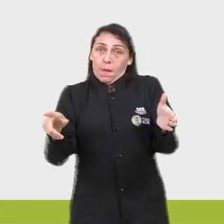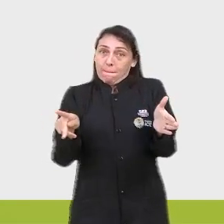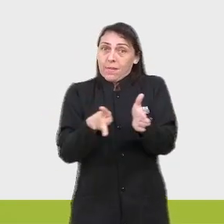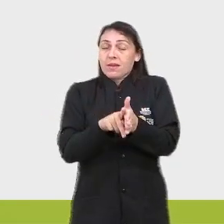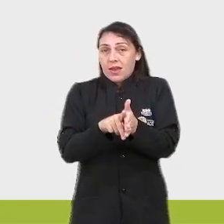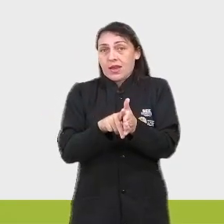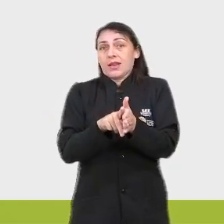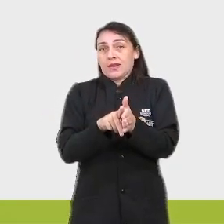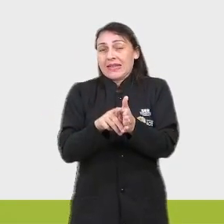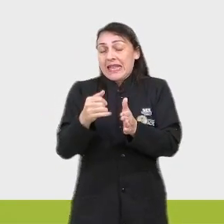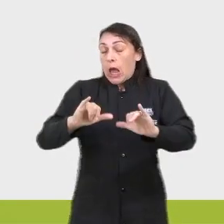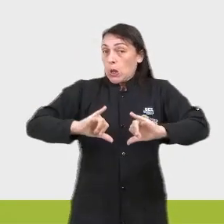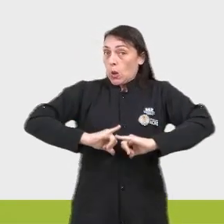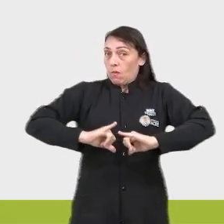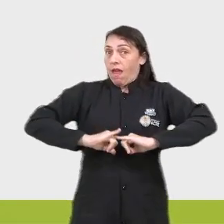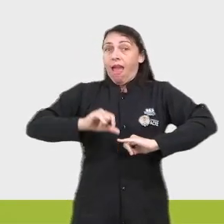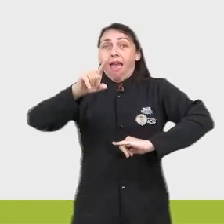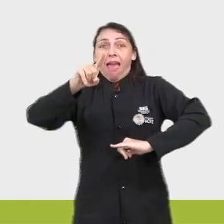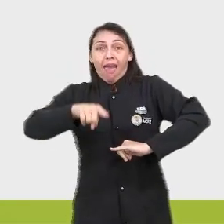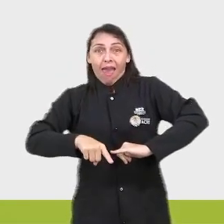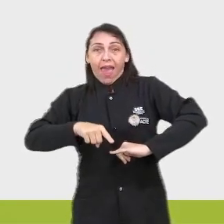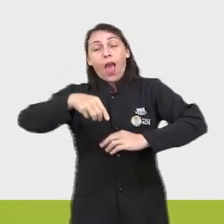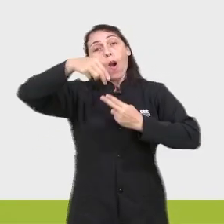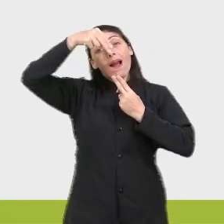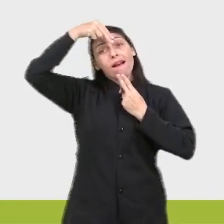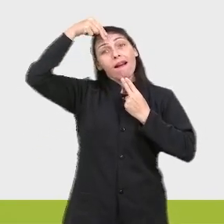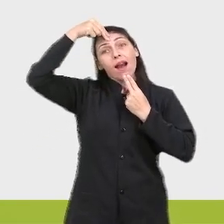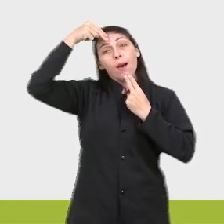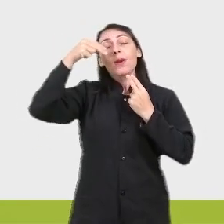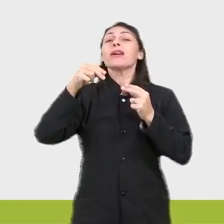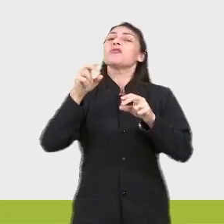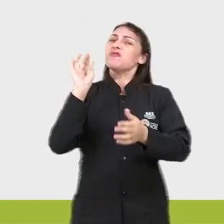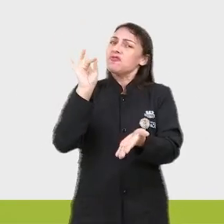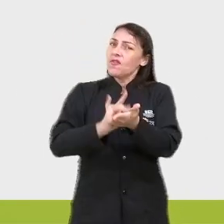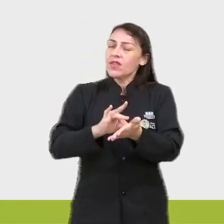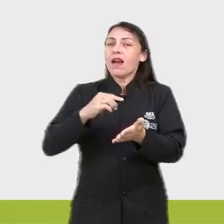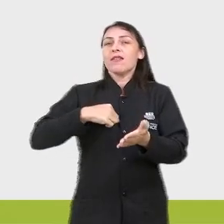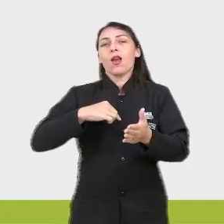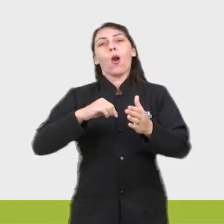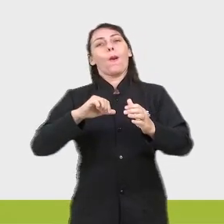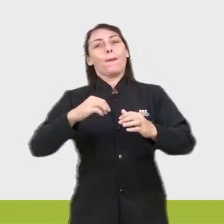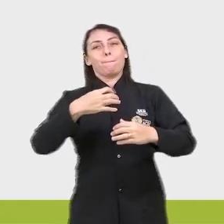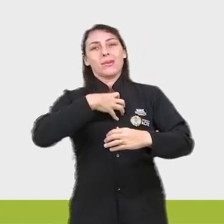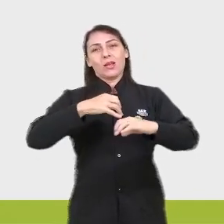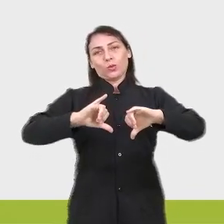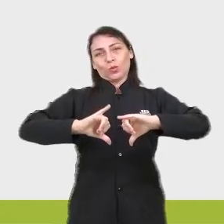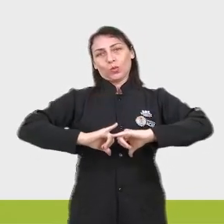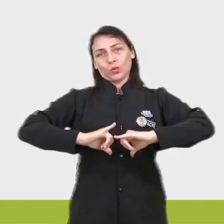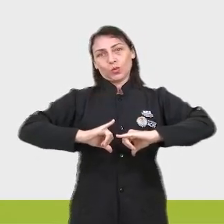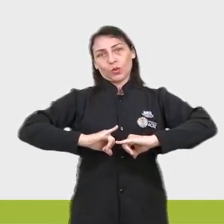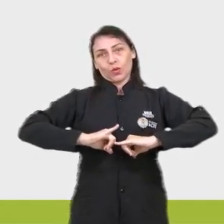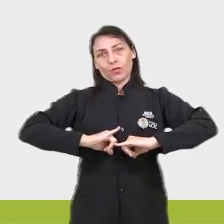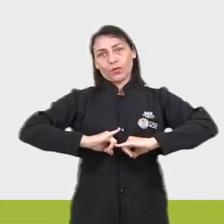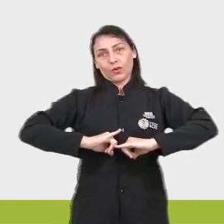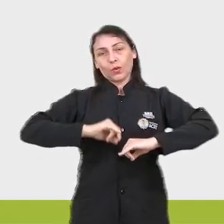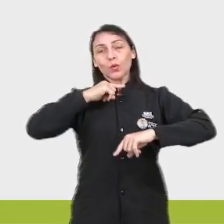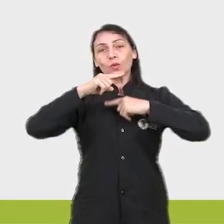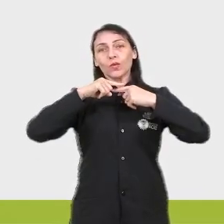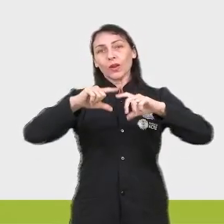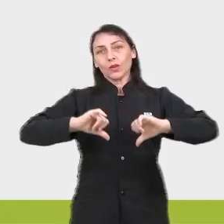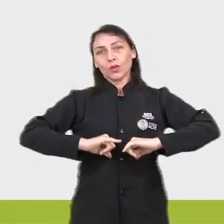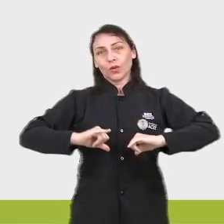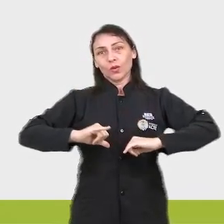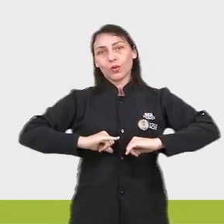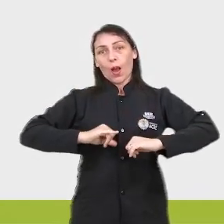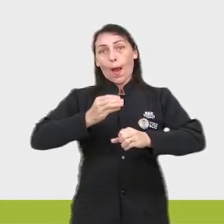pertenezco. Si sufrir es estás como una cabra, entonces, si lo estoy, no dudar de ello. Poeta de